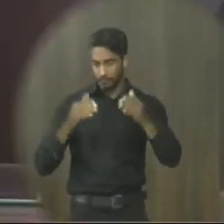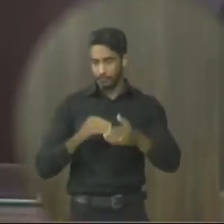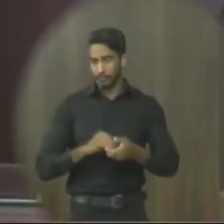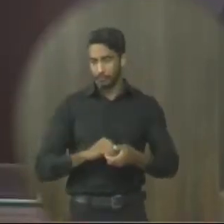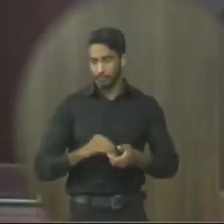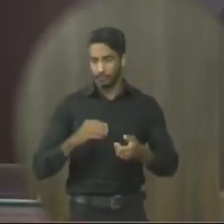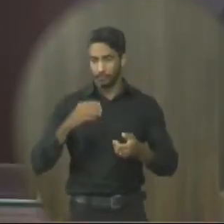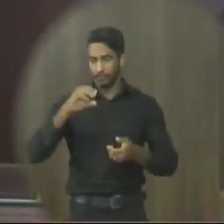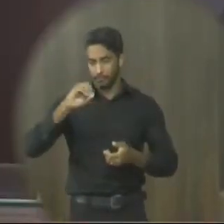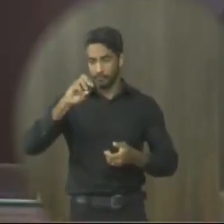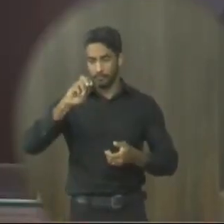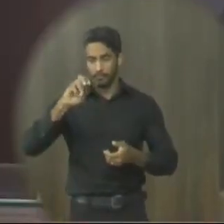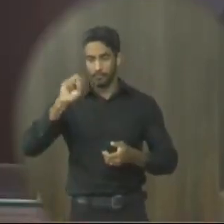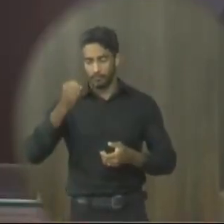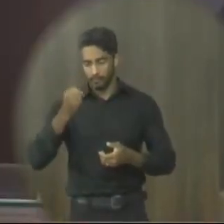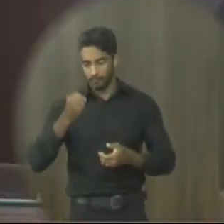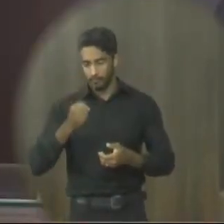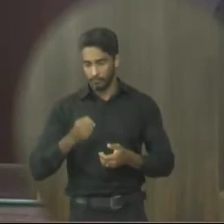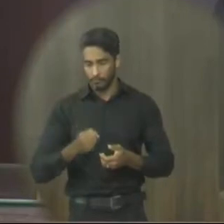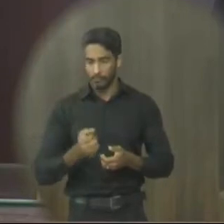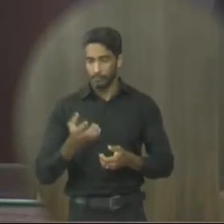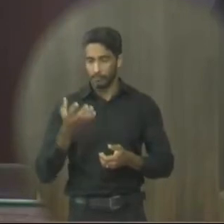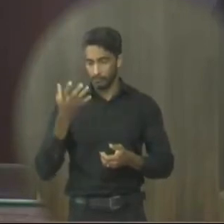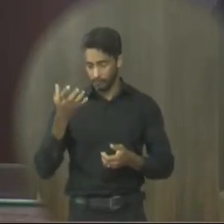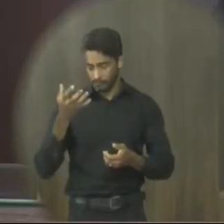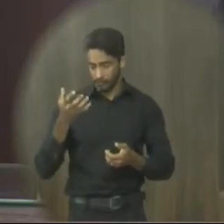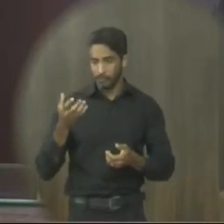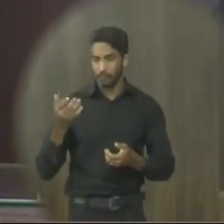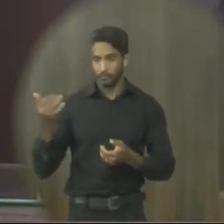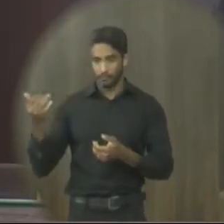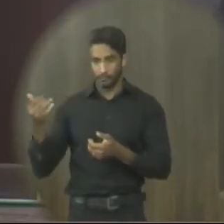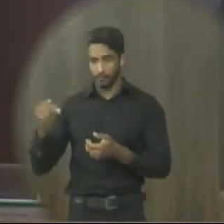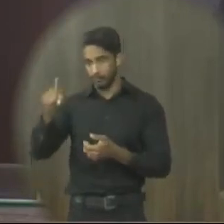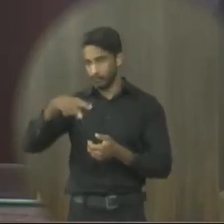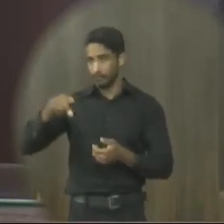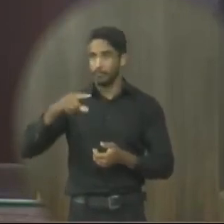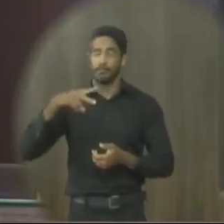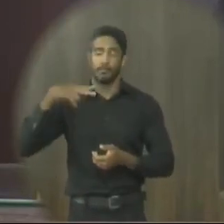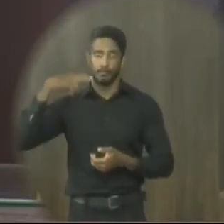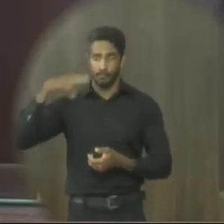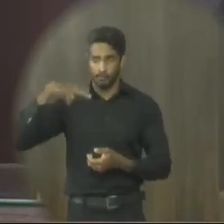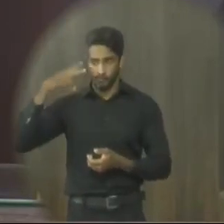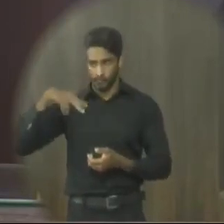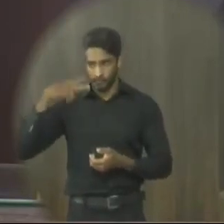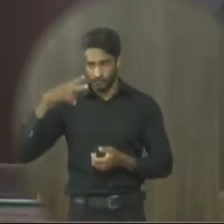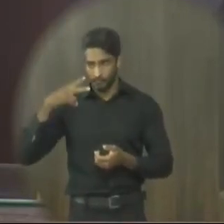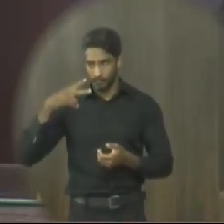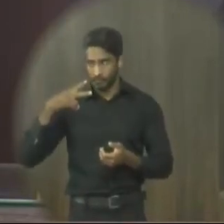058. Requeiro os senhores vereadores